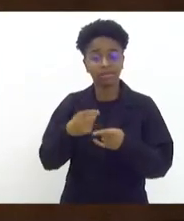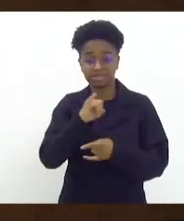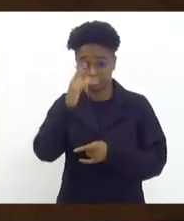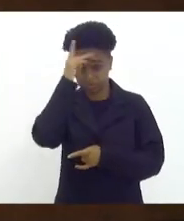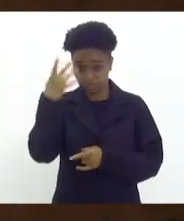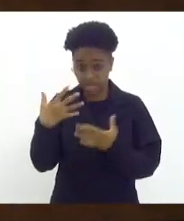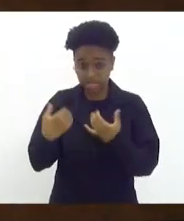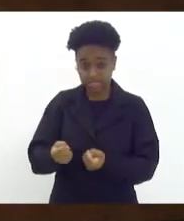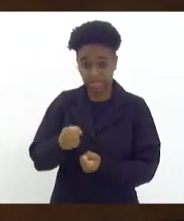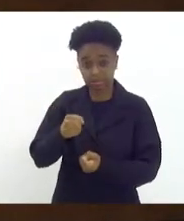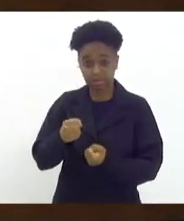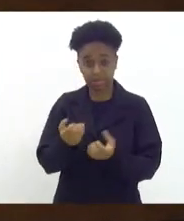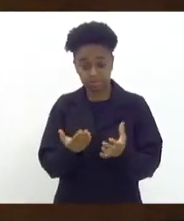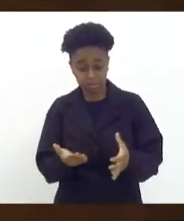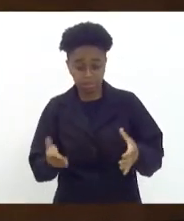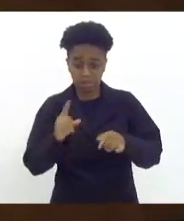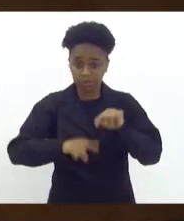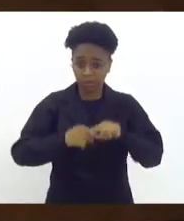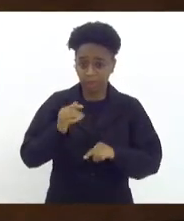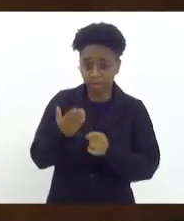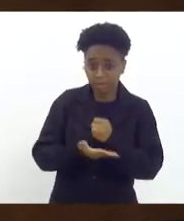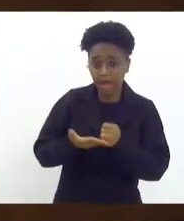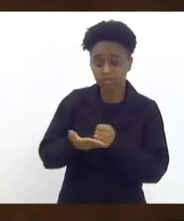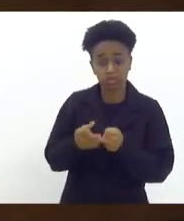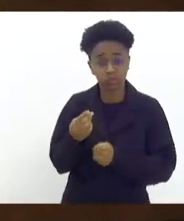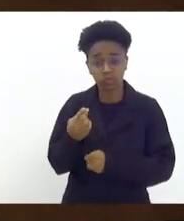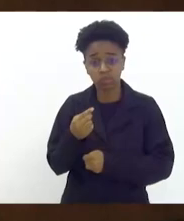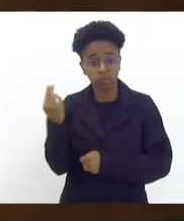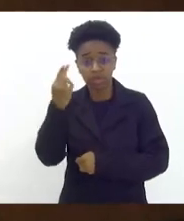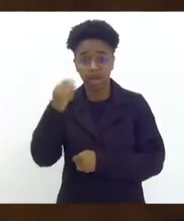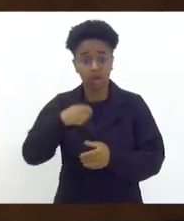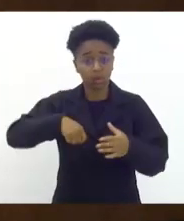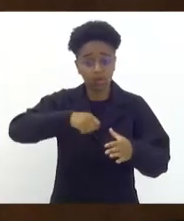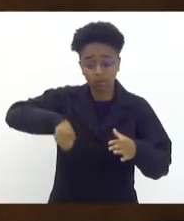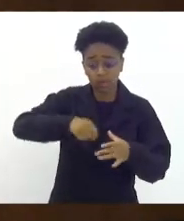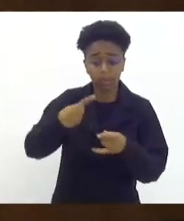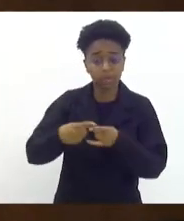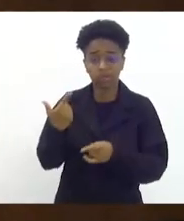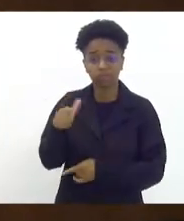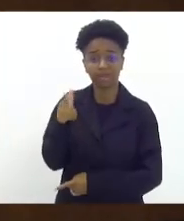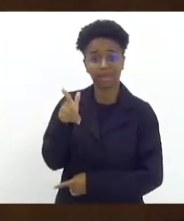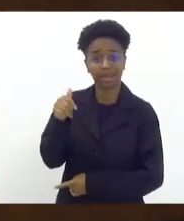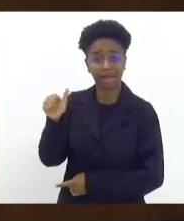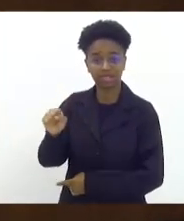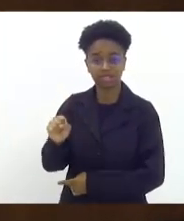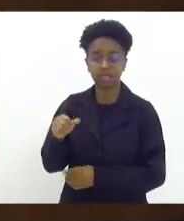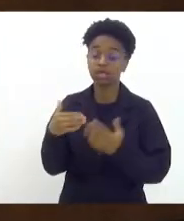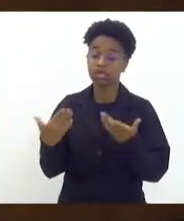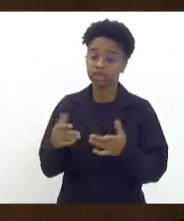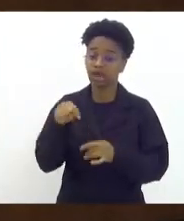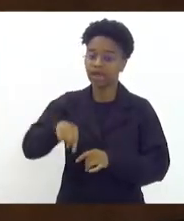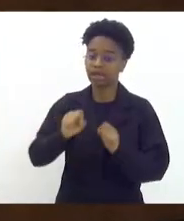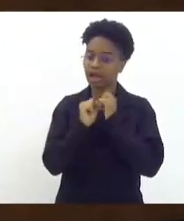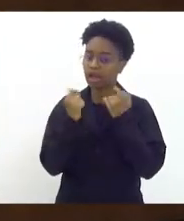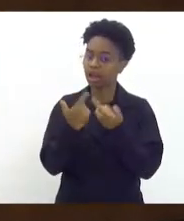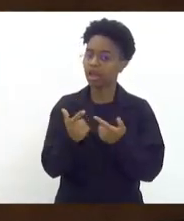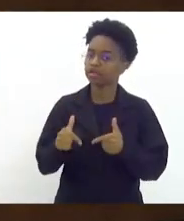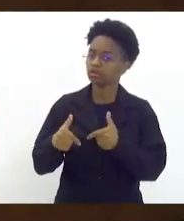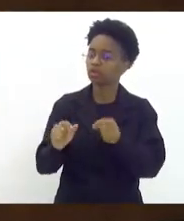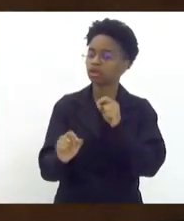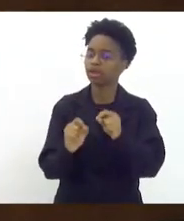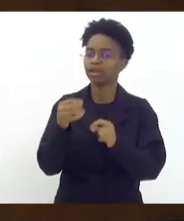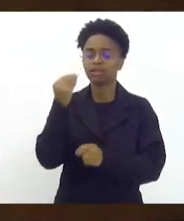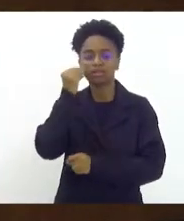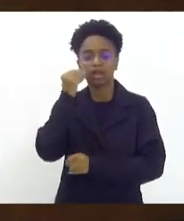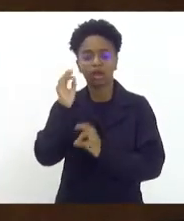uma cesta básica ela sequer consegue cozinhar porque não tem gás de cozinha Então o que a Assembleia Legislativa fez foi